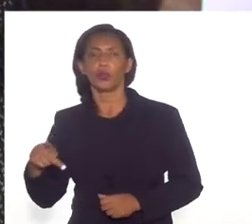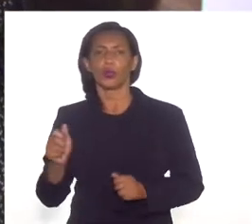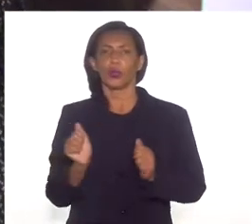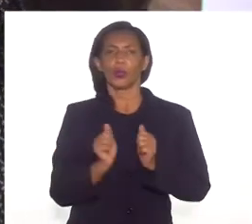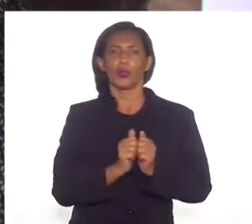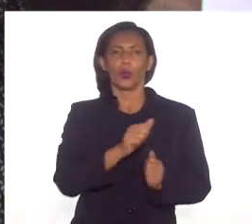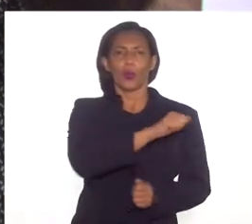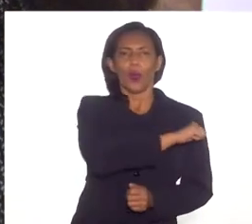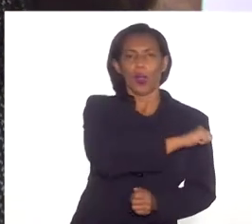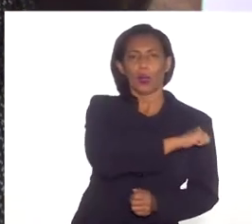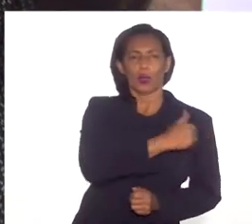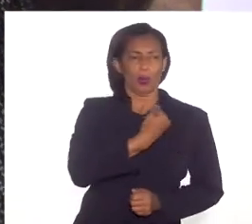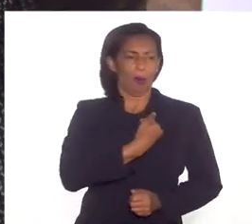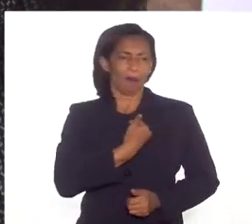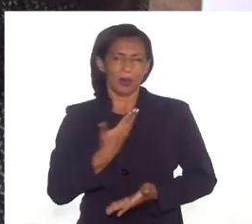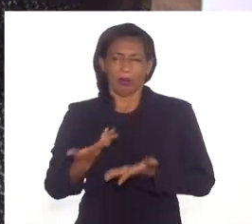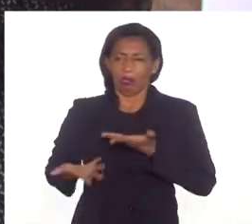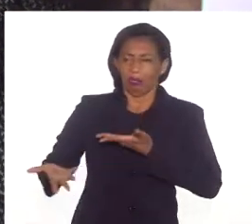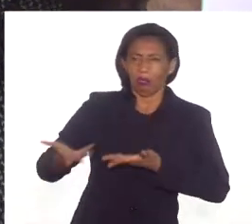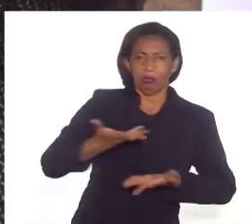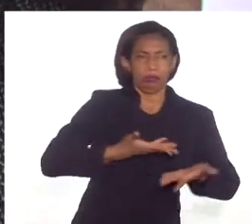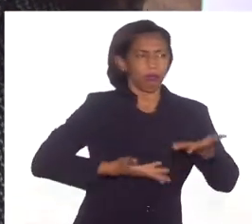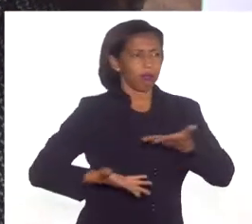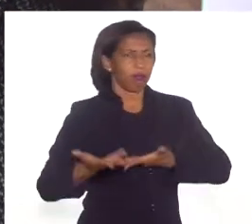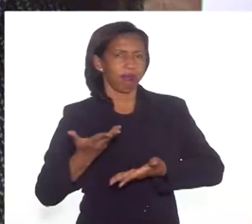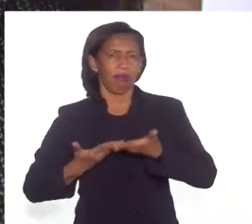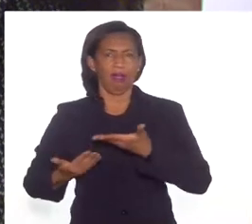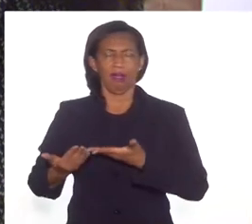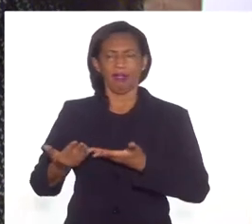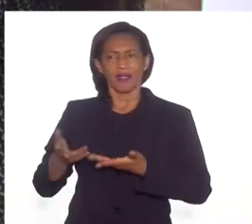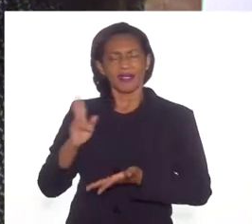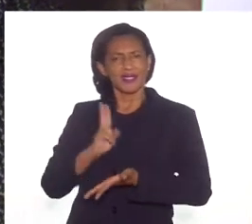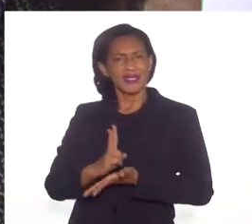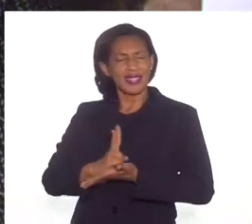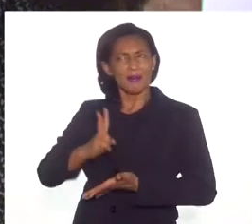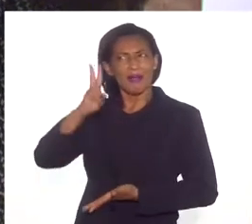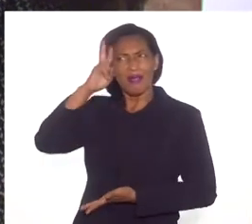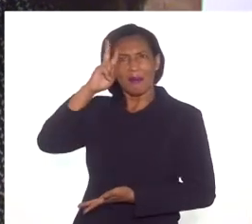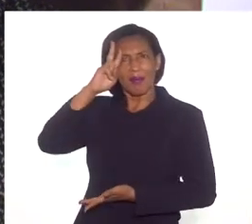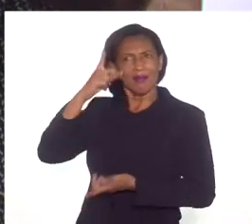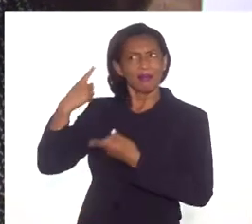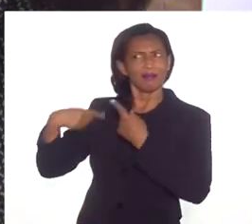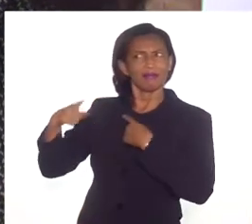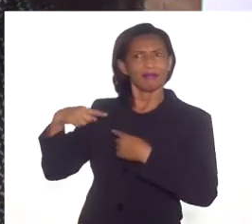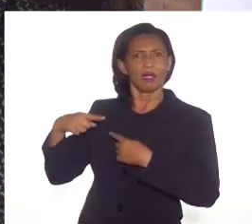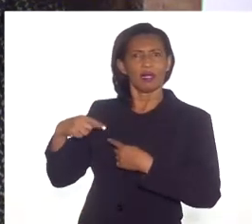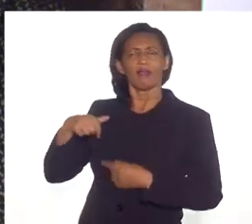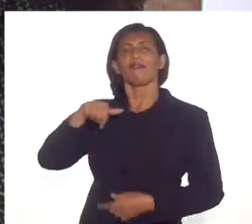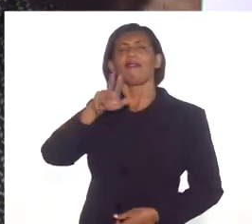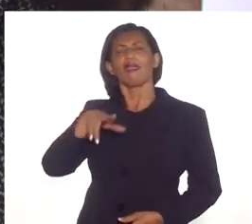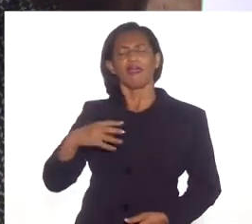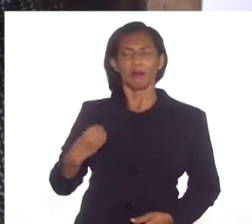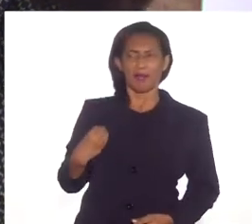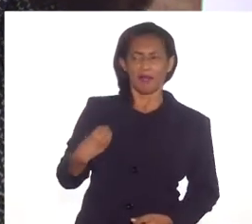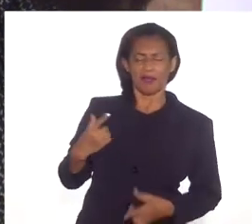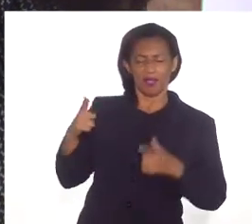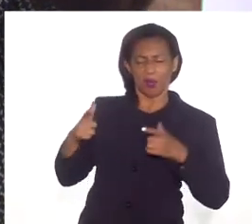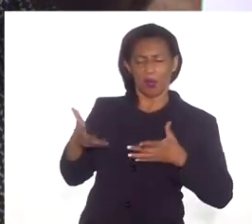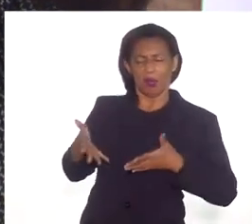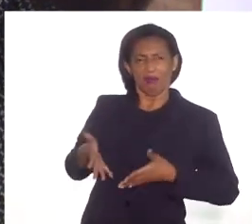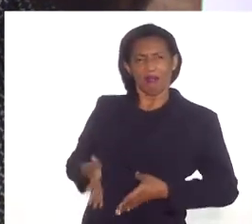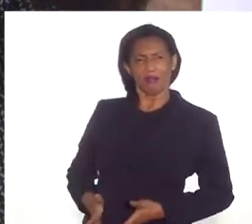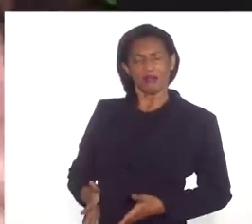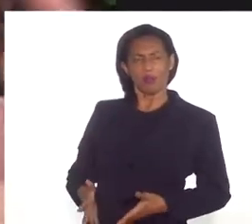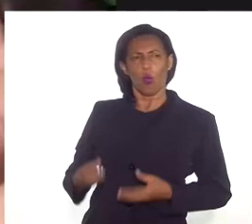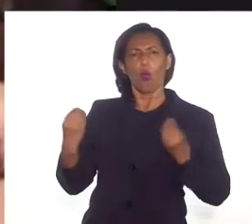com alunos, com colegas de classe, sempre nos lembrava, eles sempre nos lembravam quem nós éramos, né? E como é